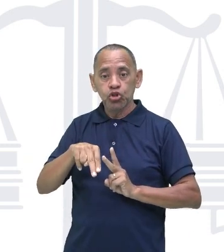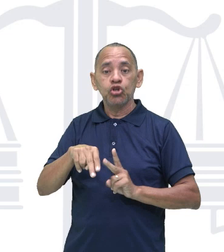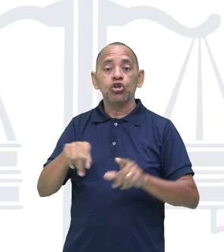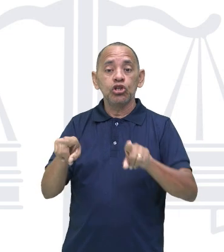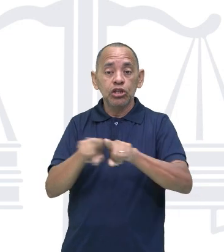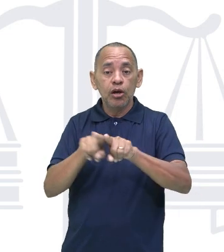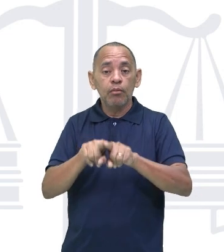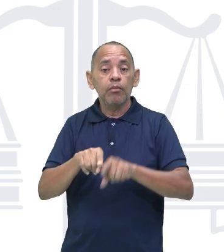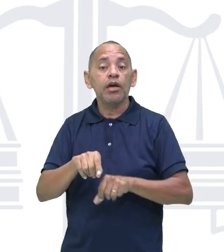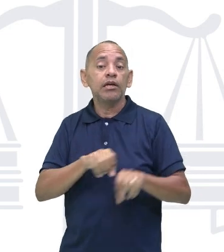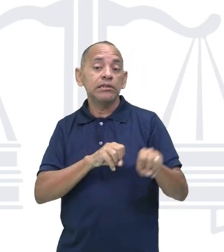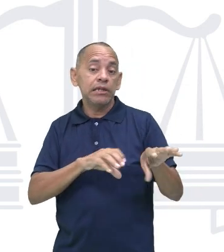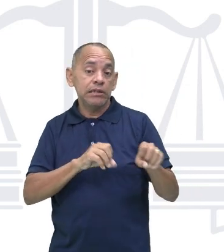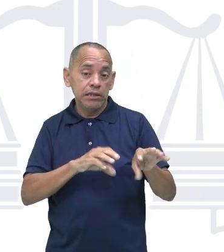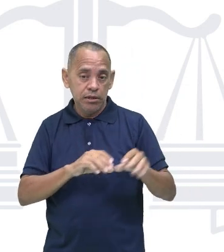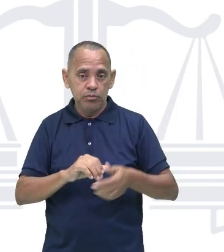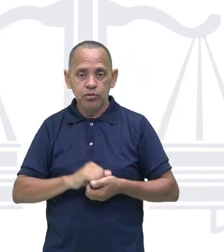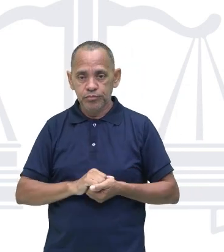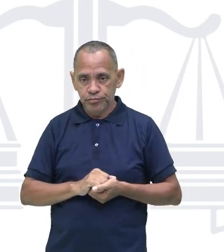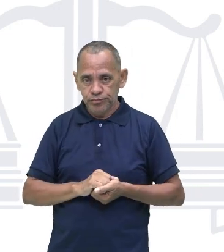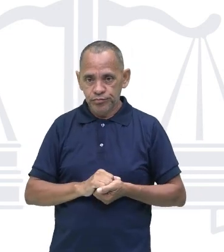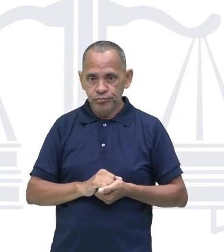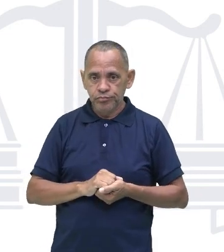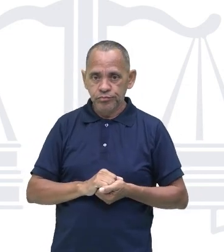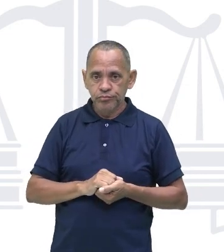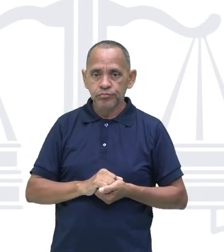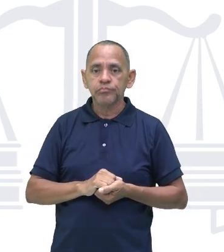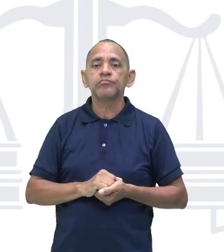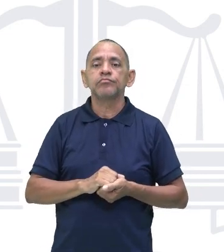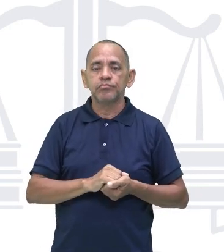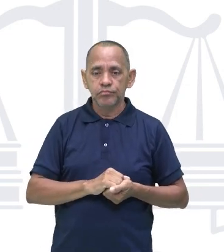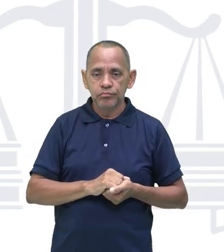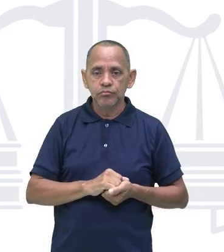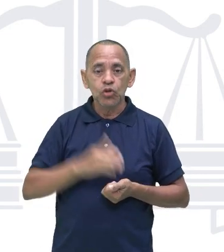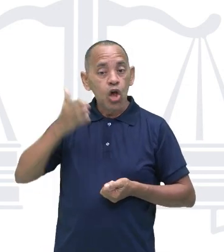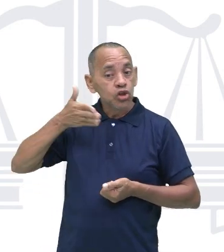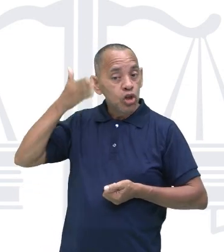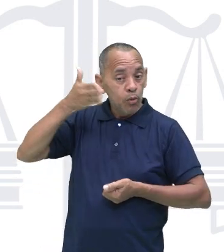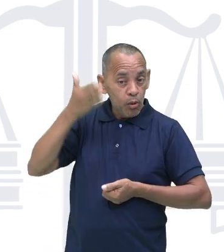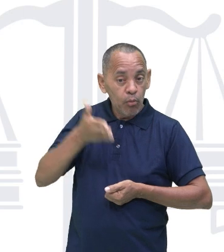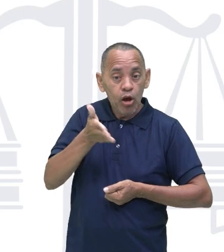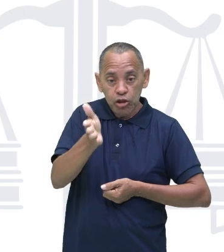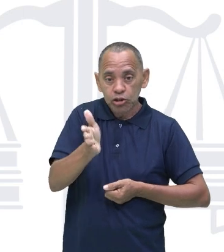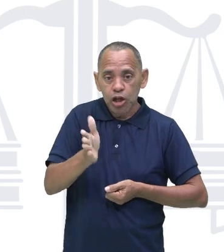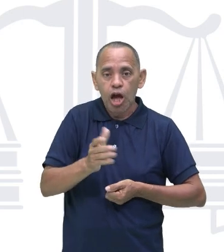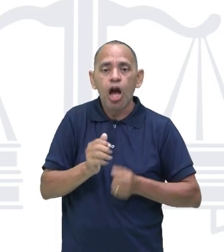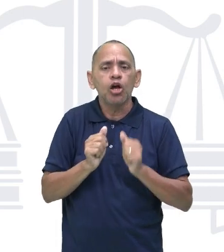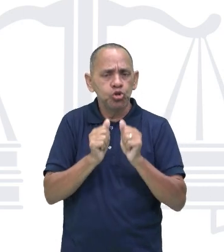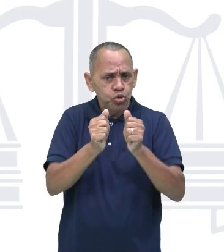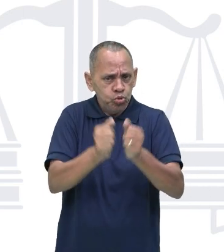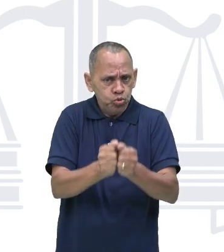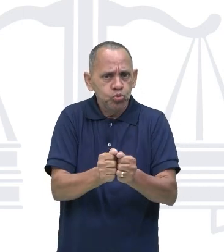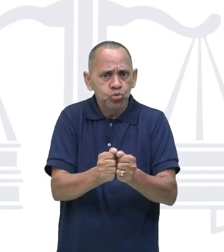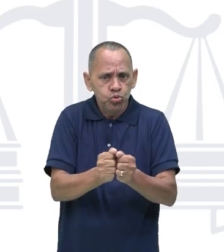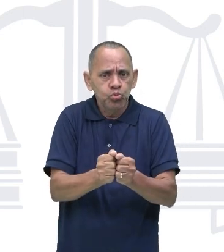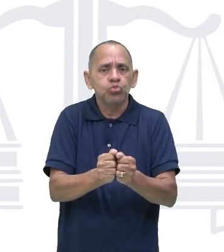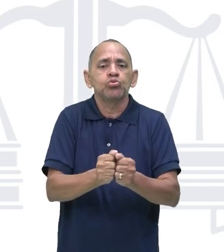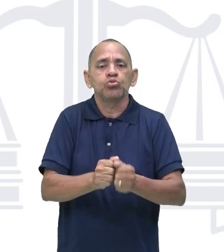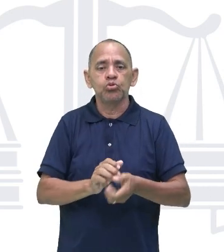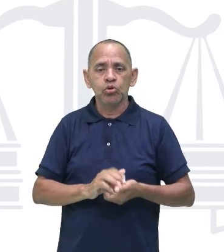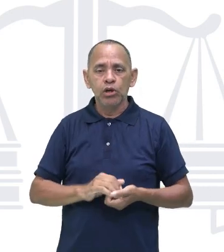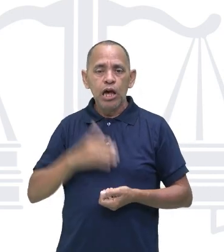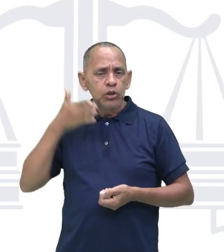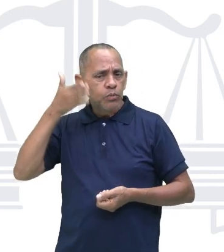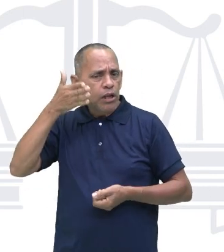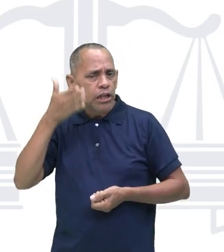aqui a gente tem acompanhando a jornada os nossos coordenadores regionais do ensino mediado e também coordenadores distritais que possuem